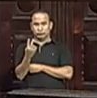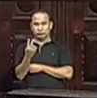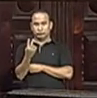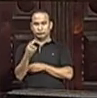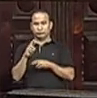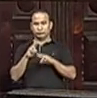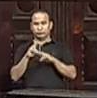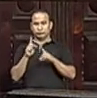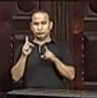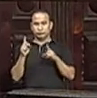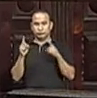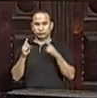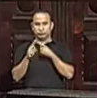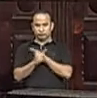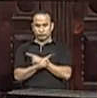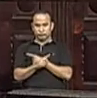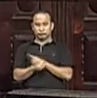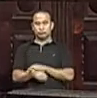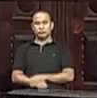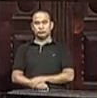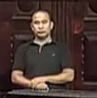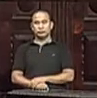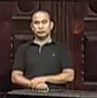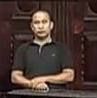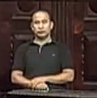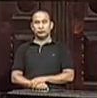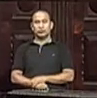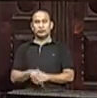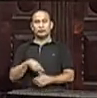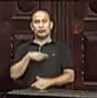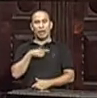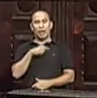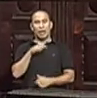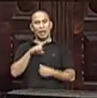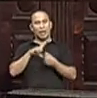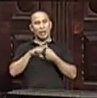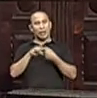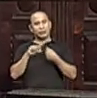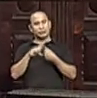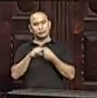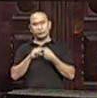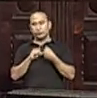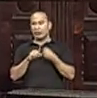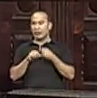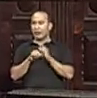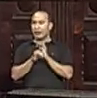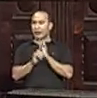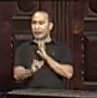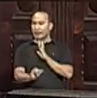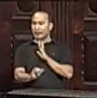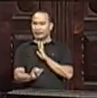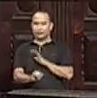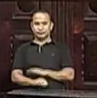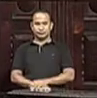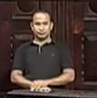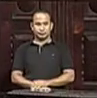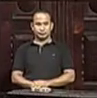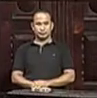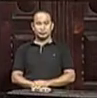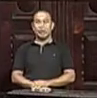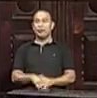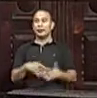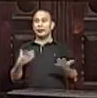divergentes, porque só queriam considerar alguns artigos da lei e não ela toda. Então,